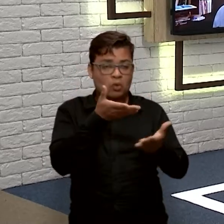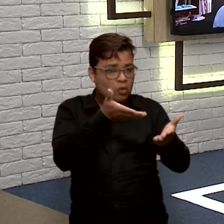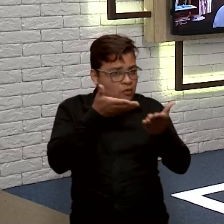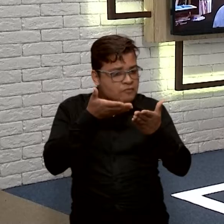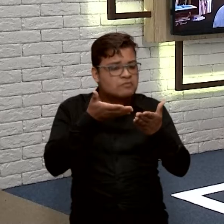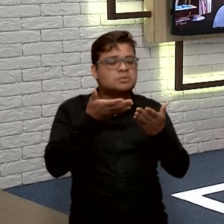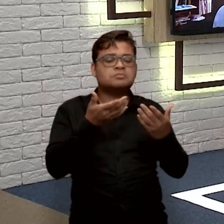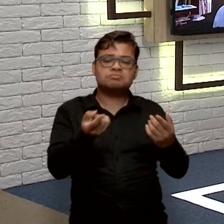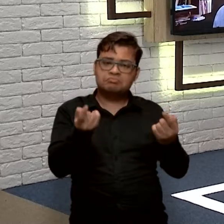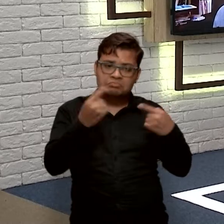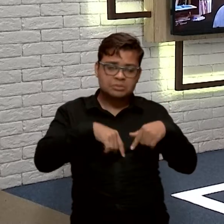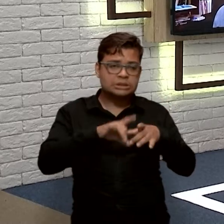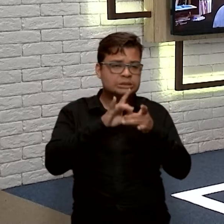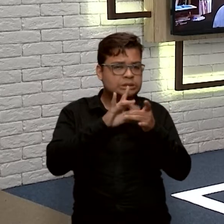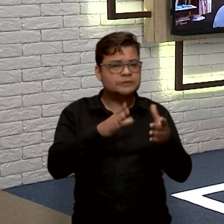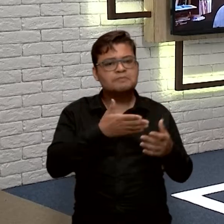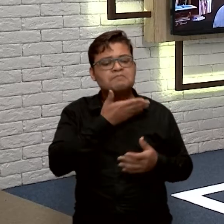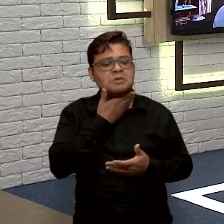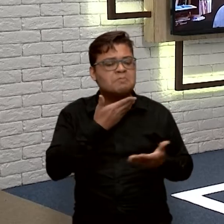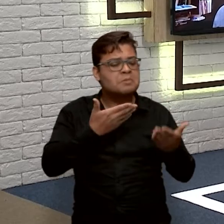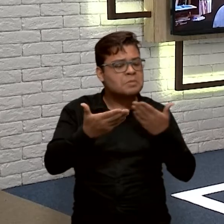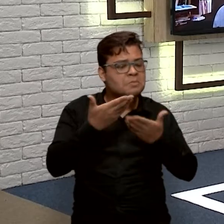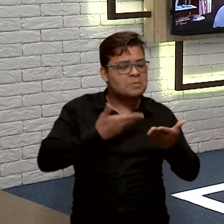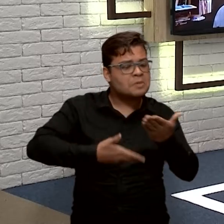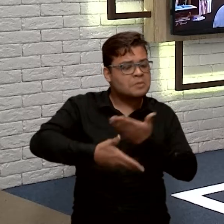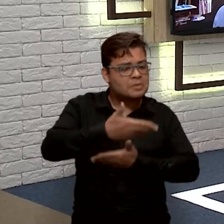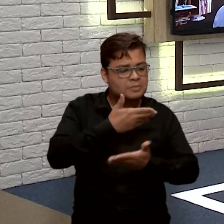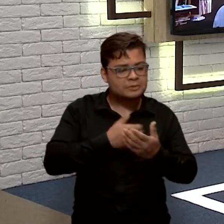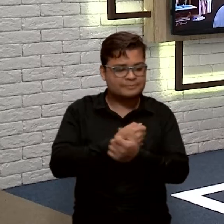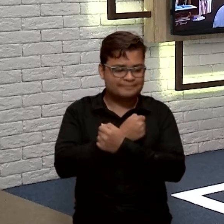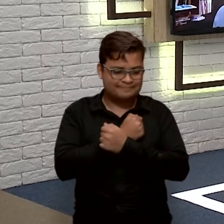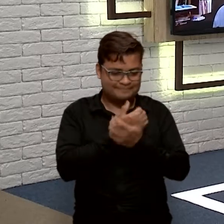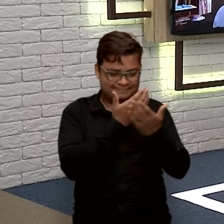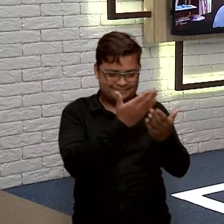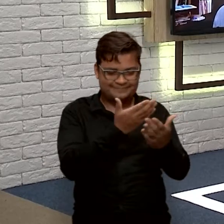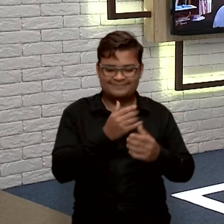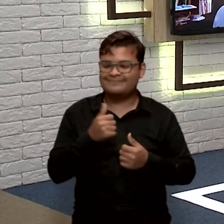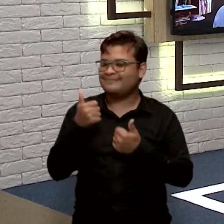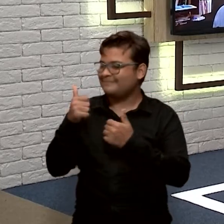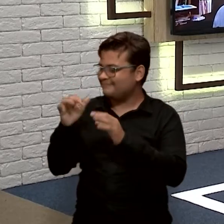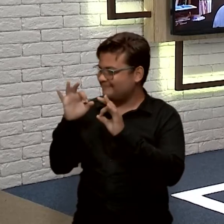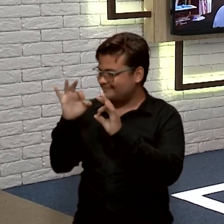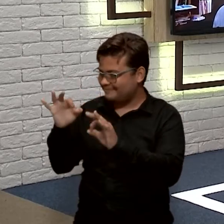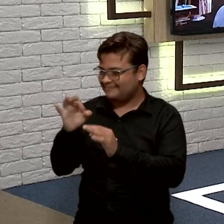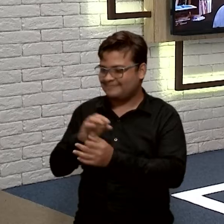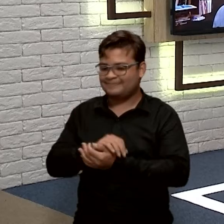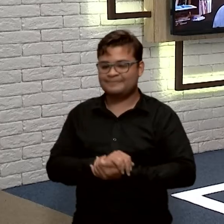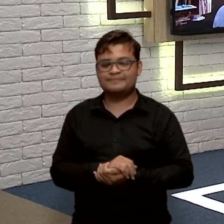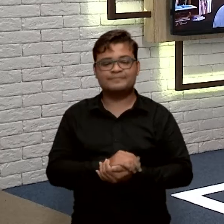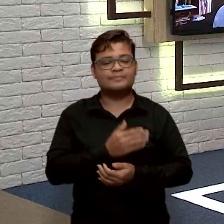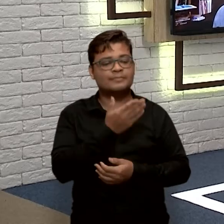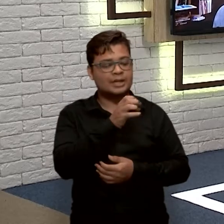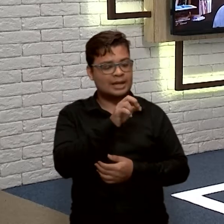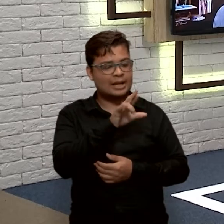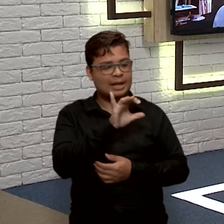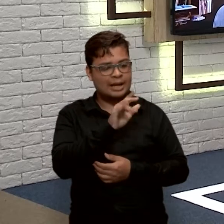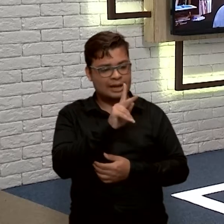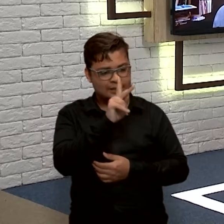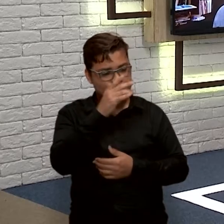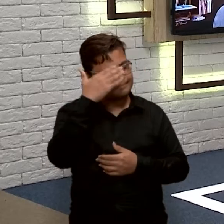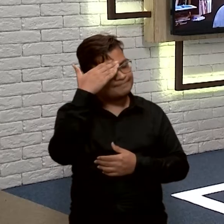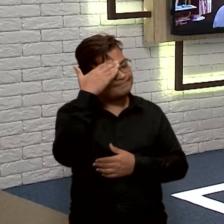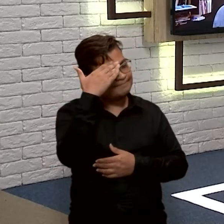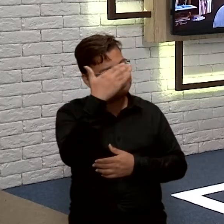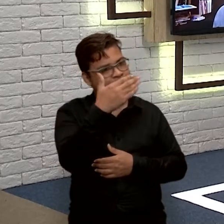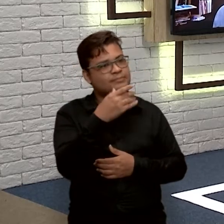para a gente bater mais um papo. Um abraço. Com certeza, pode contar comigo. Eric, te agradeço demais também.